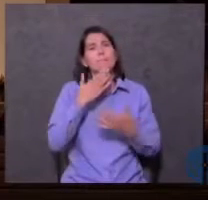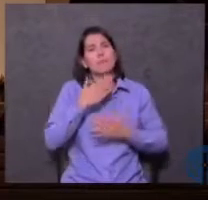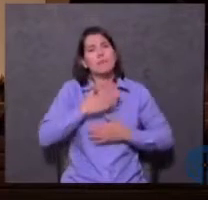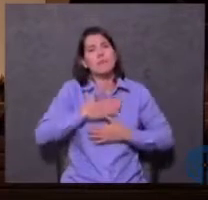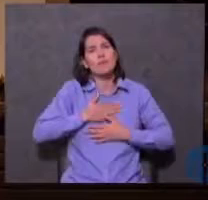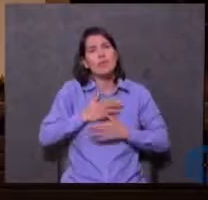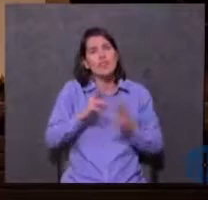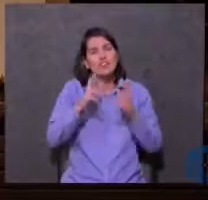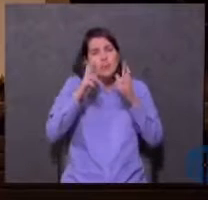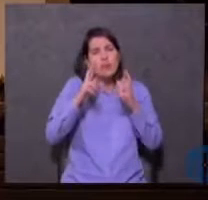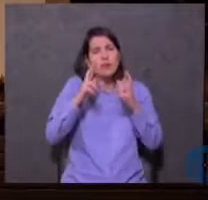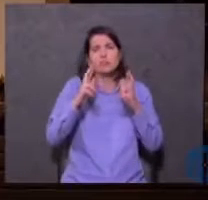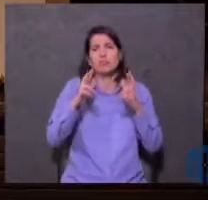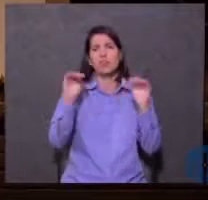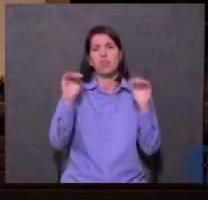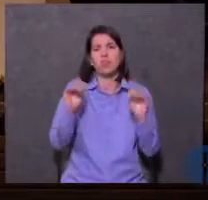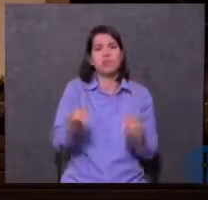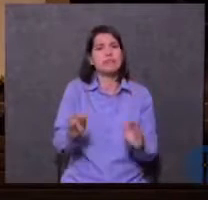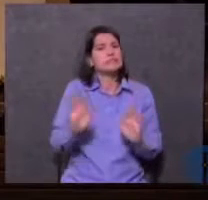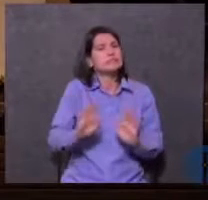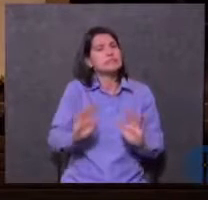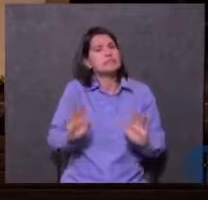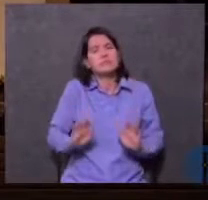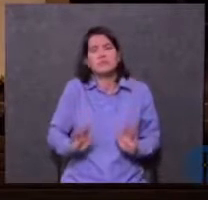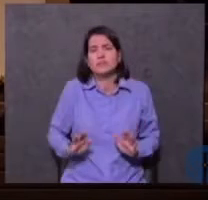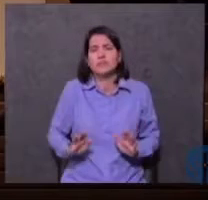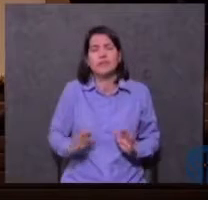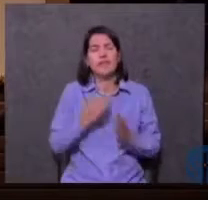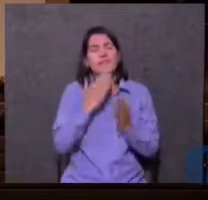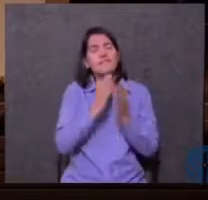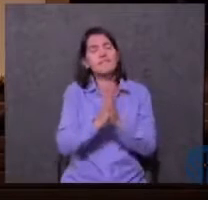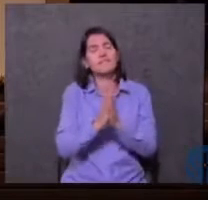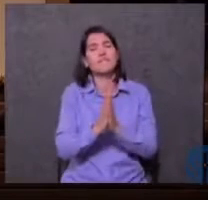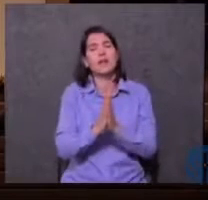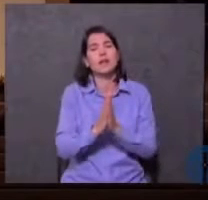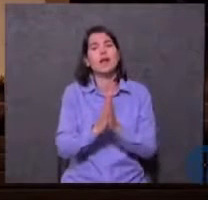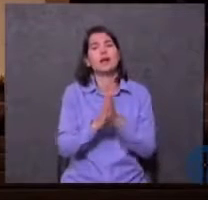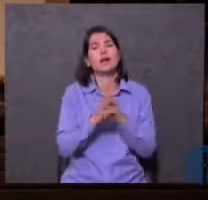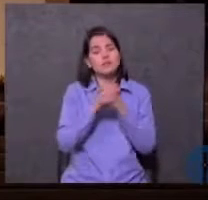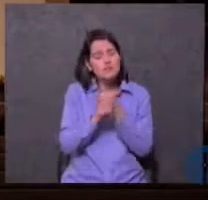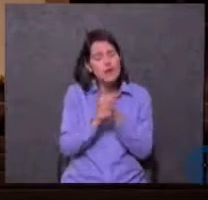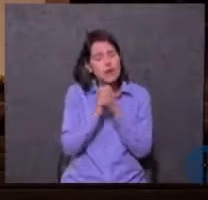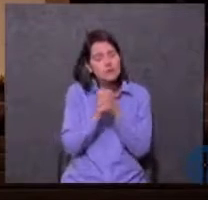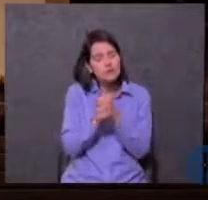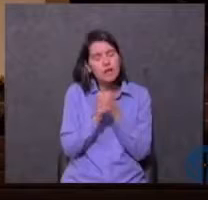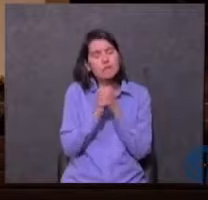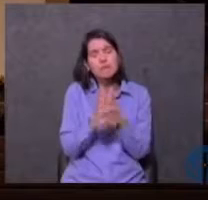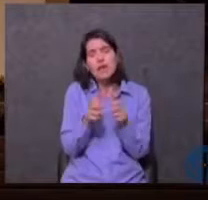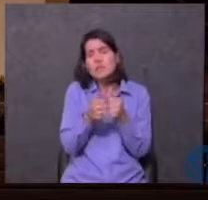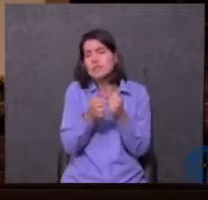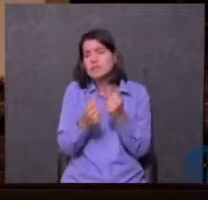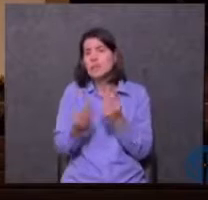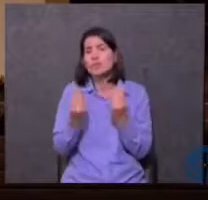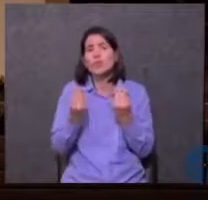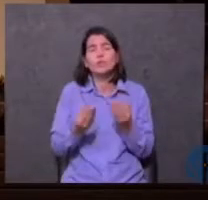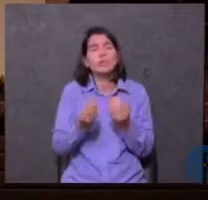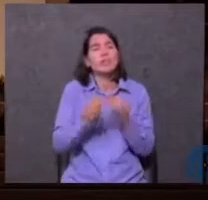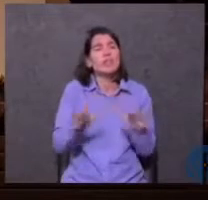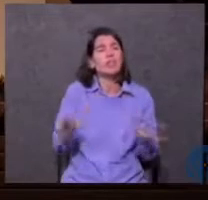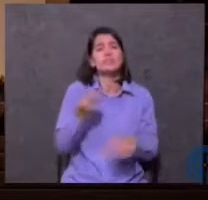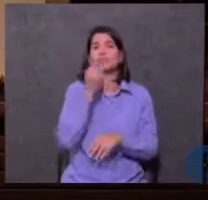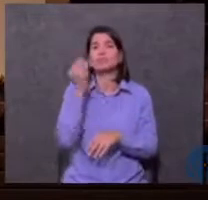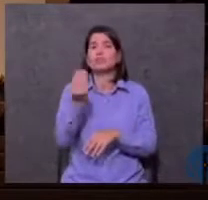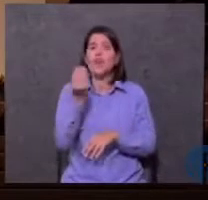a esperança. Peço-vos que recem muito pelos jovens e crianças para que sejam